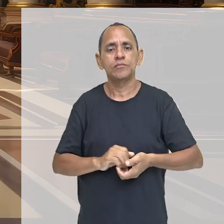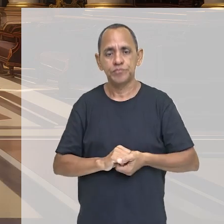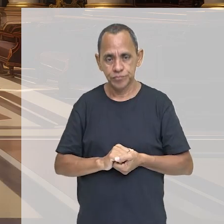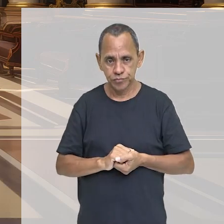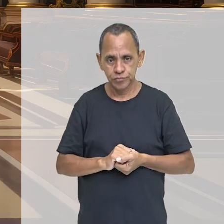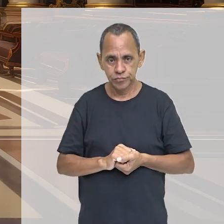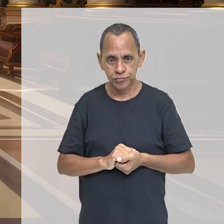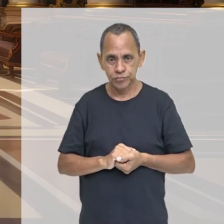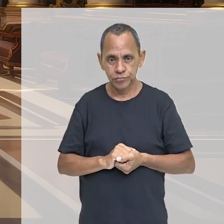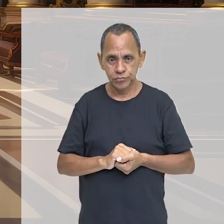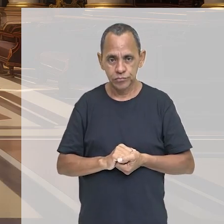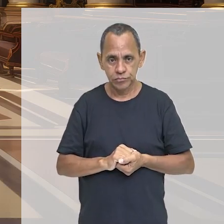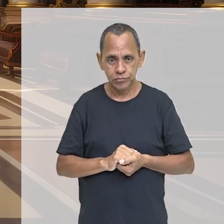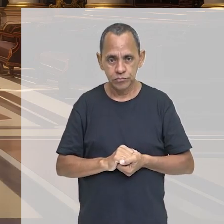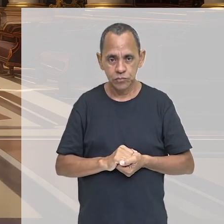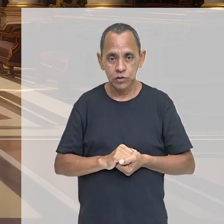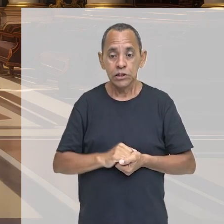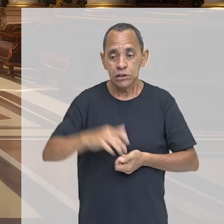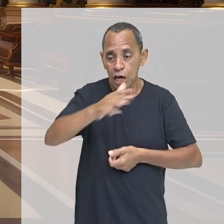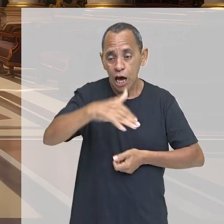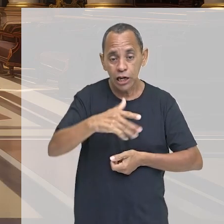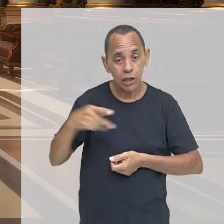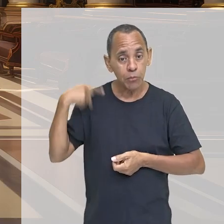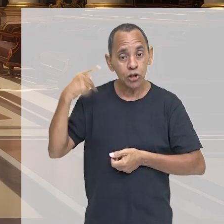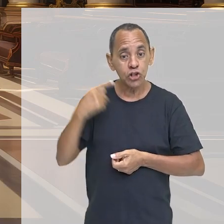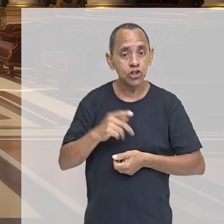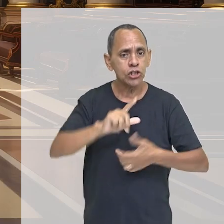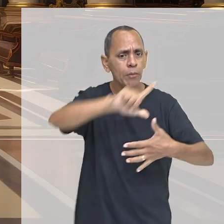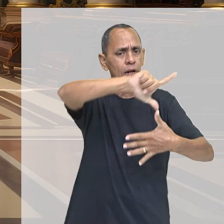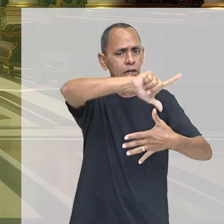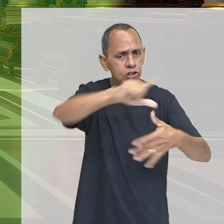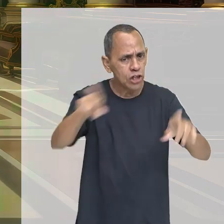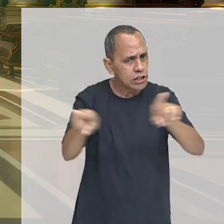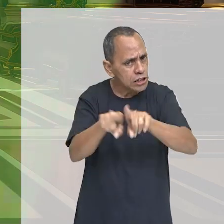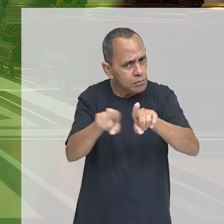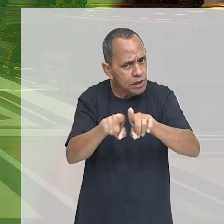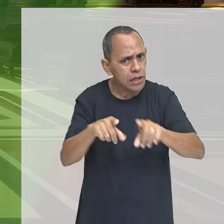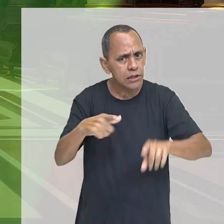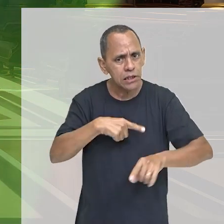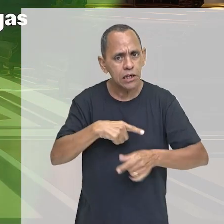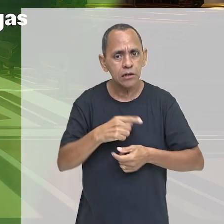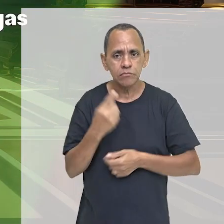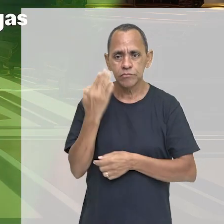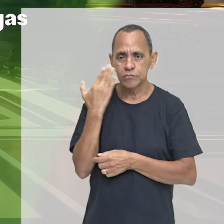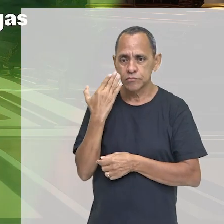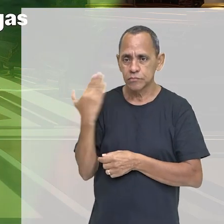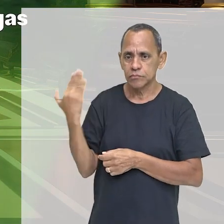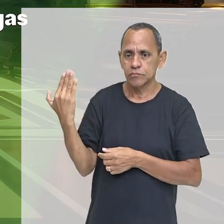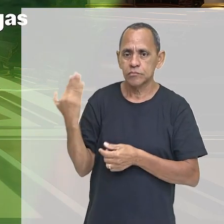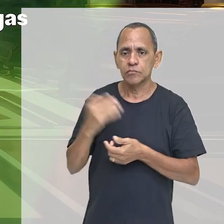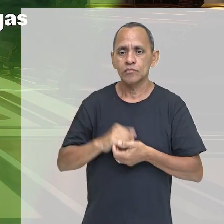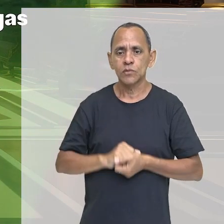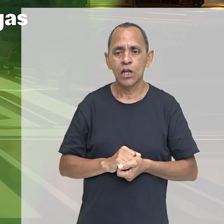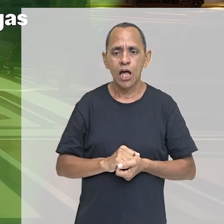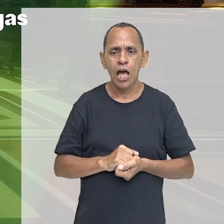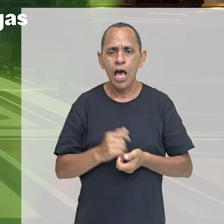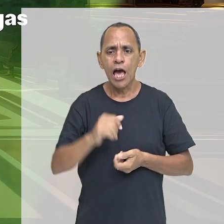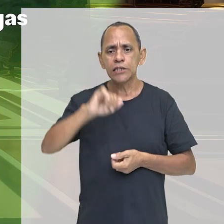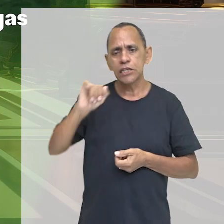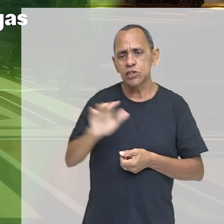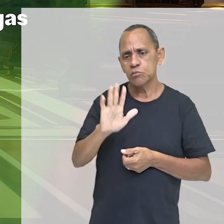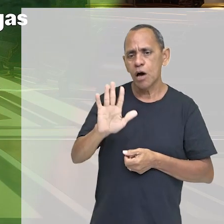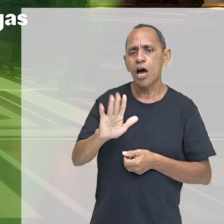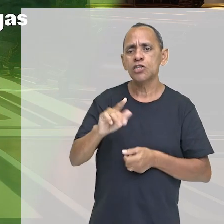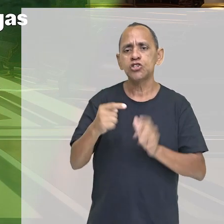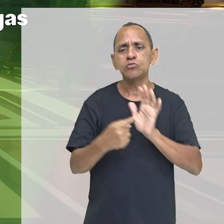na América Latina. Vamos conhecer aqui até as imagens que foram trazidas neste ambiente lindo e maravilhoso. Olha